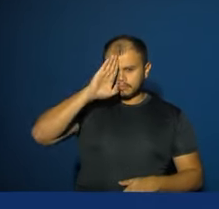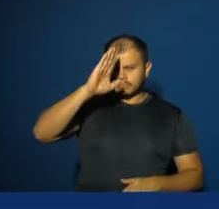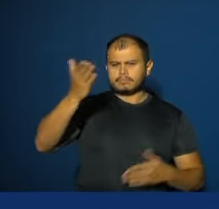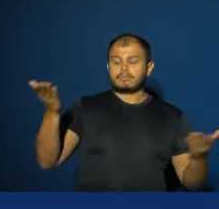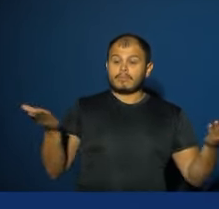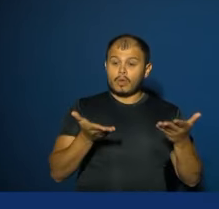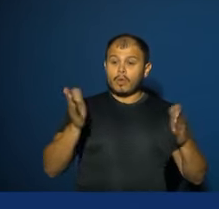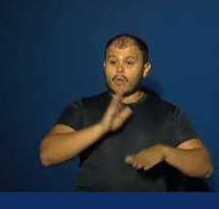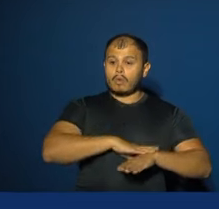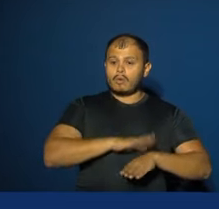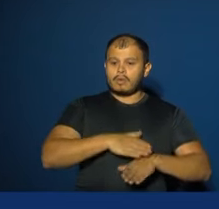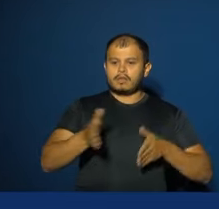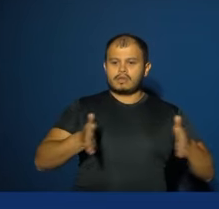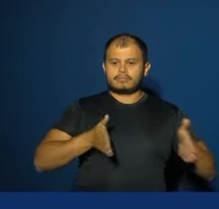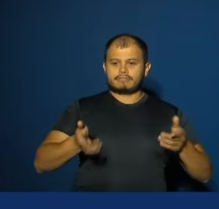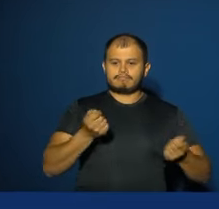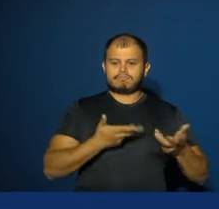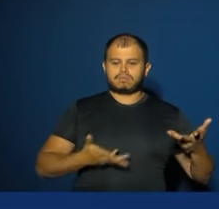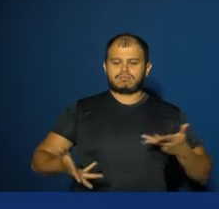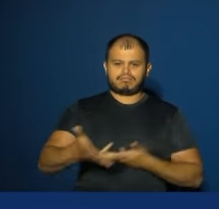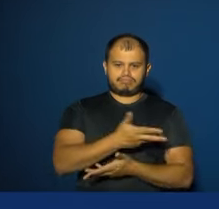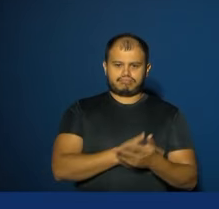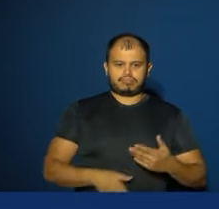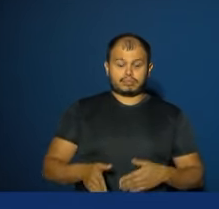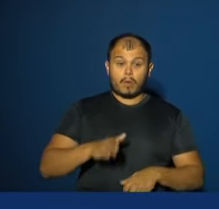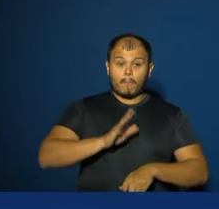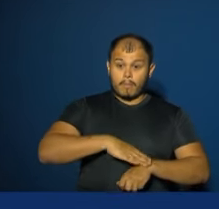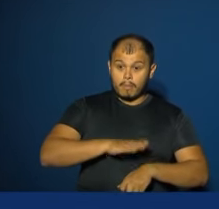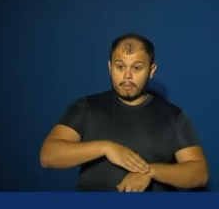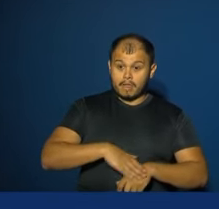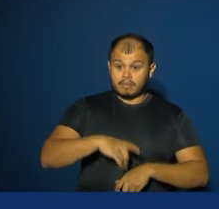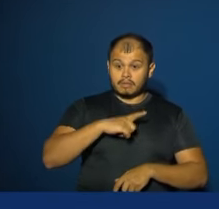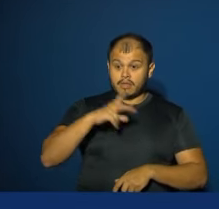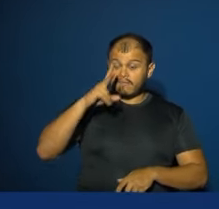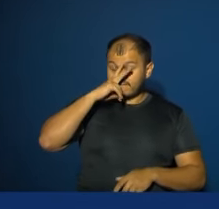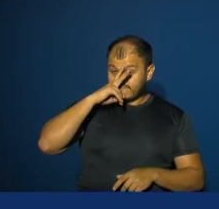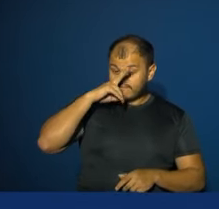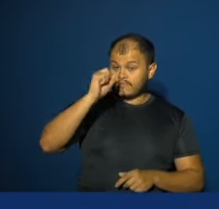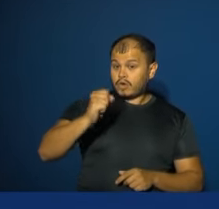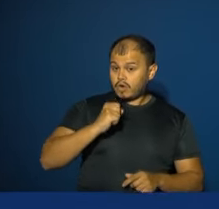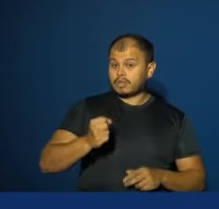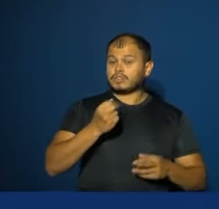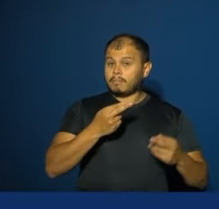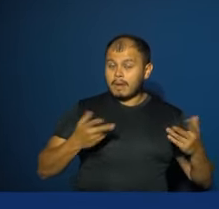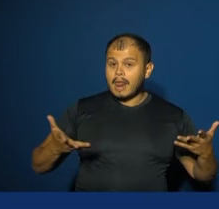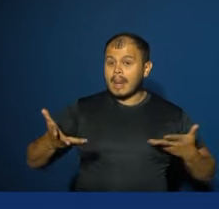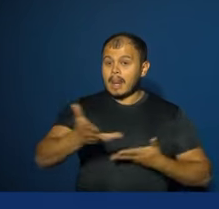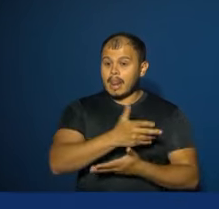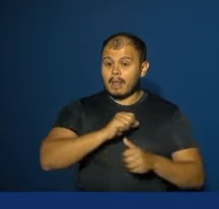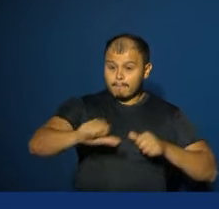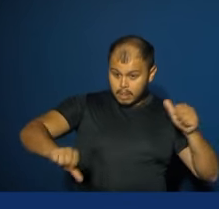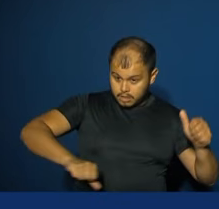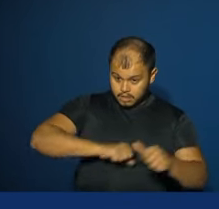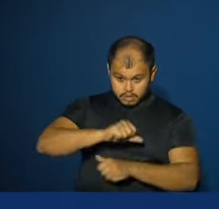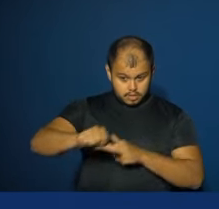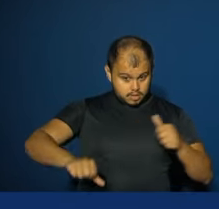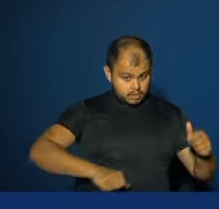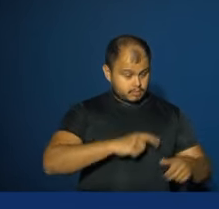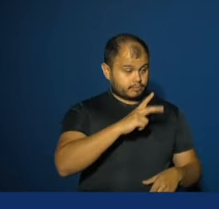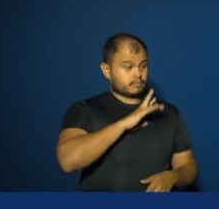no momento que estamos vivendo. Um momento de grandes e representativas transformações que